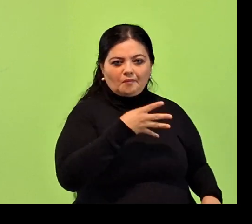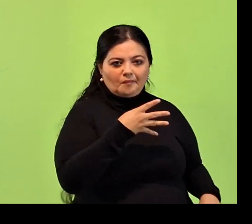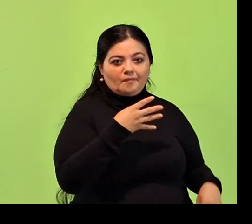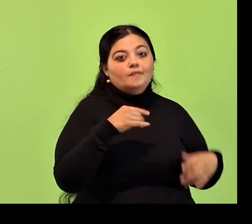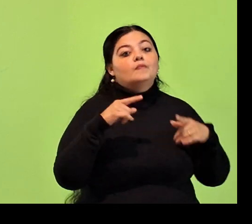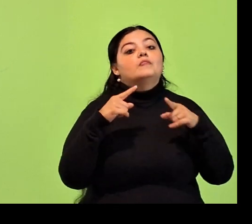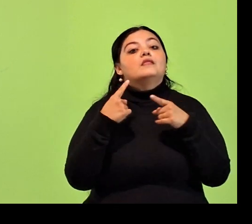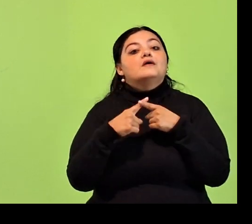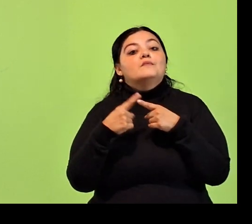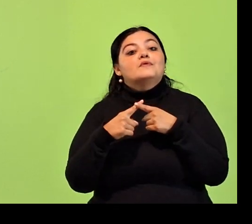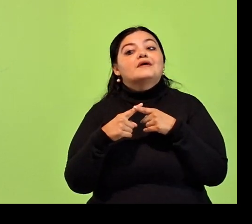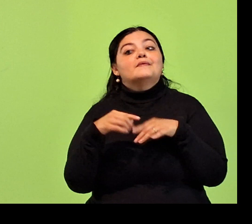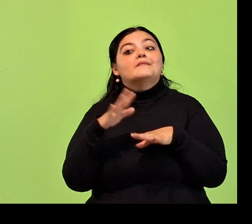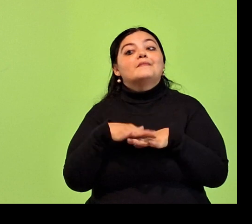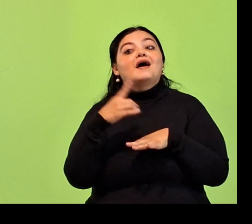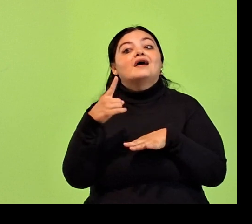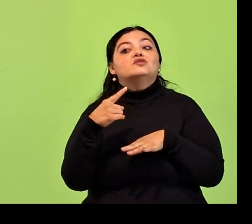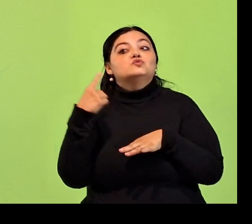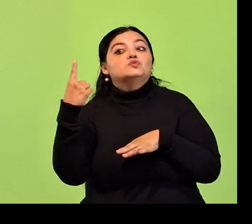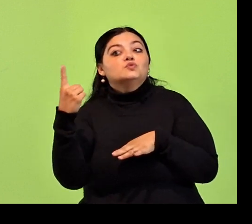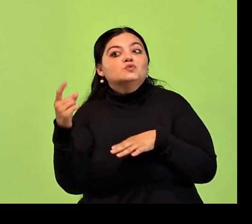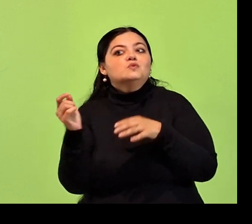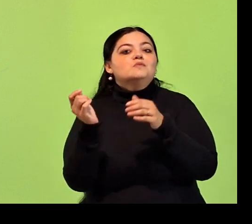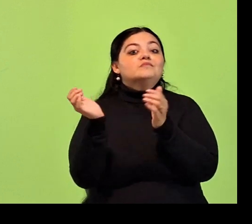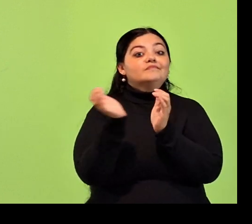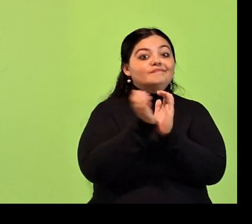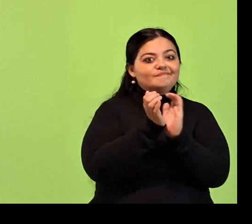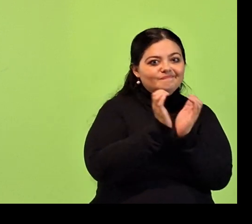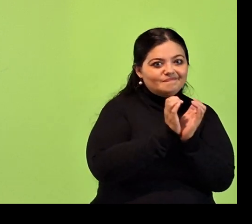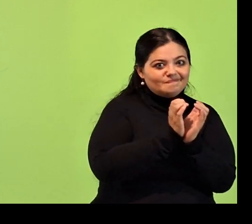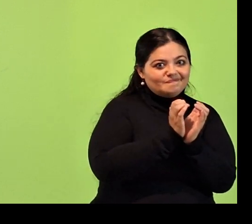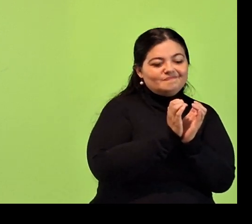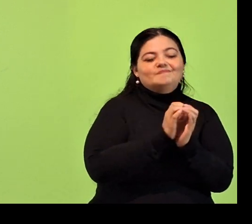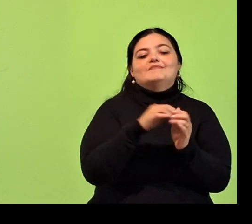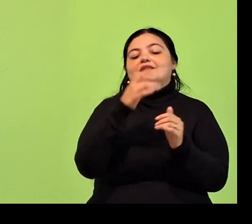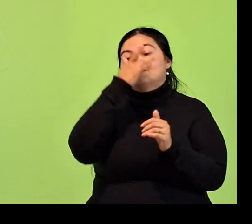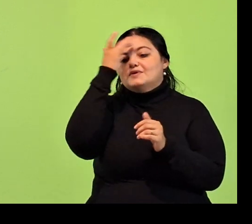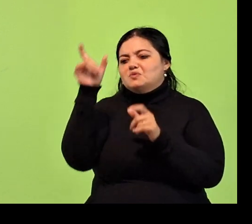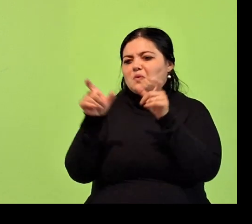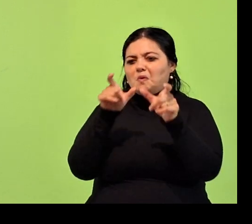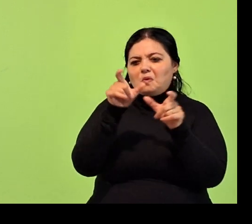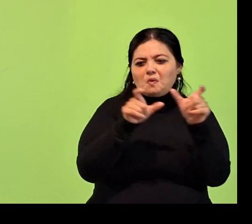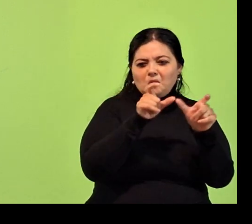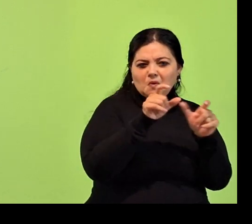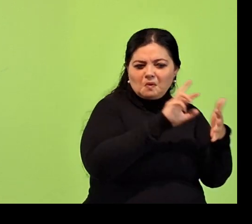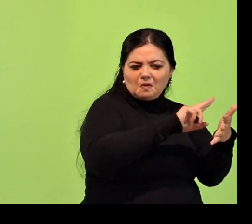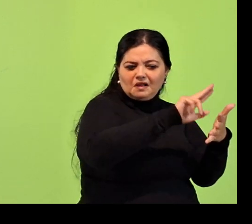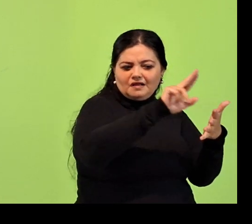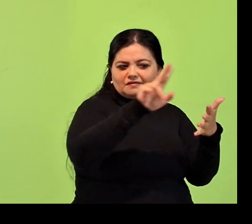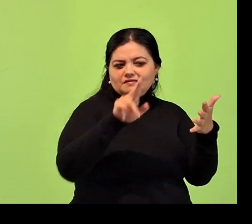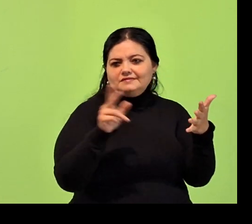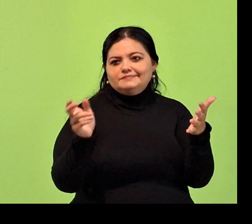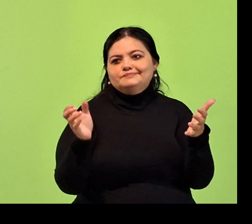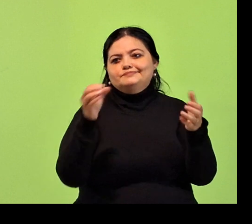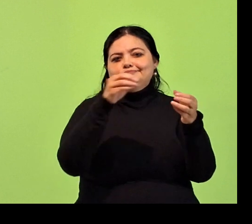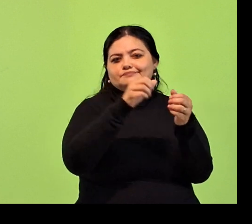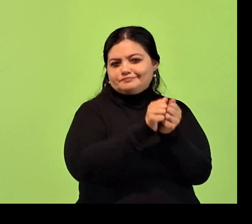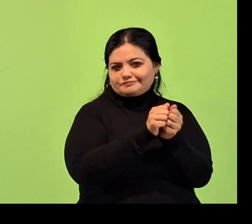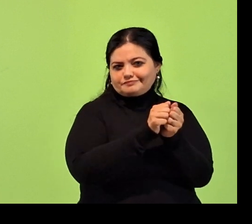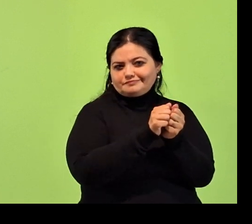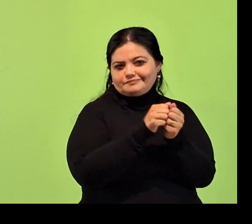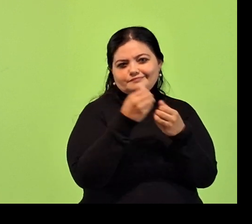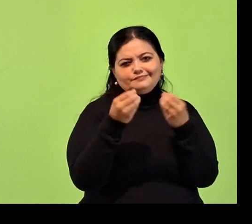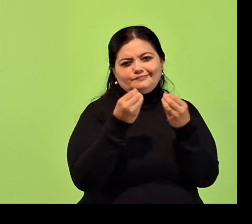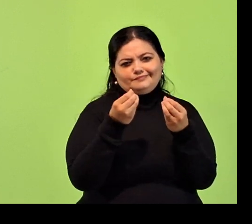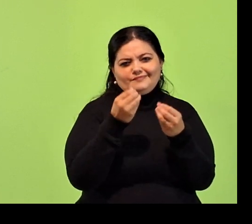está colocando mais uma organização, mais várias pessoas de nacionalidades diferentes, e o processo ficaria